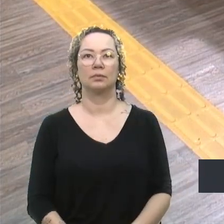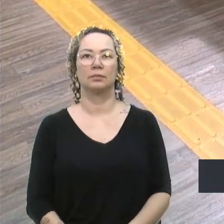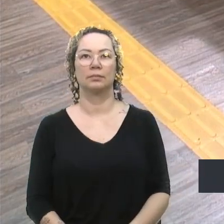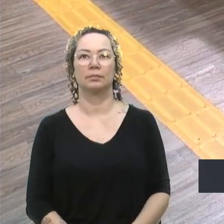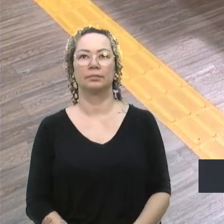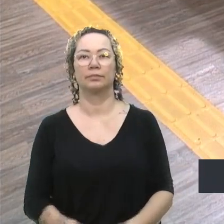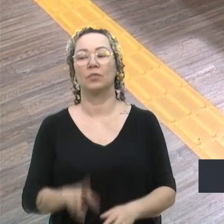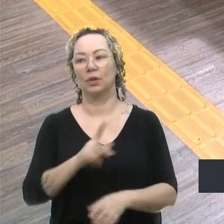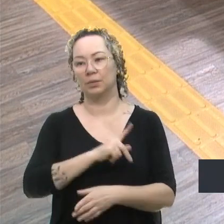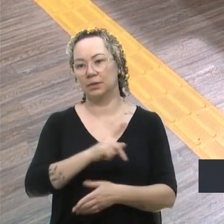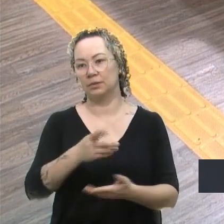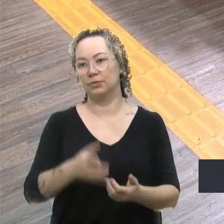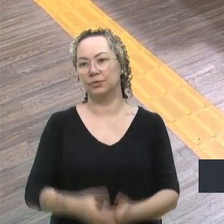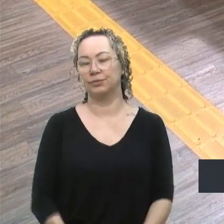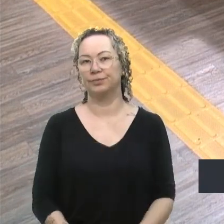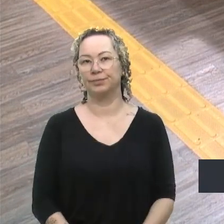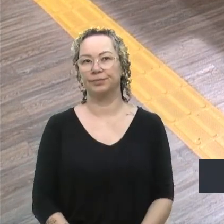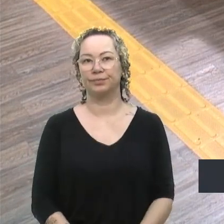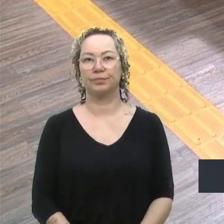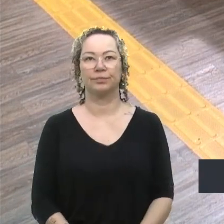Presidente.